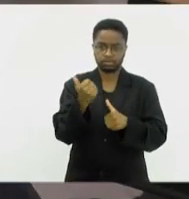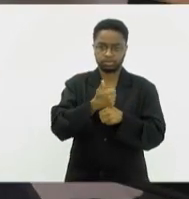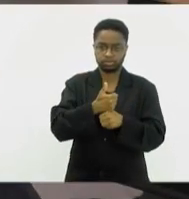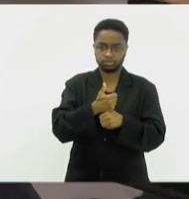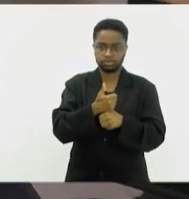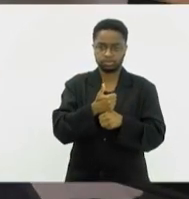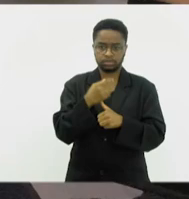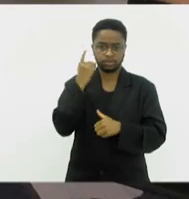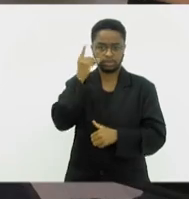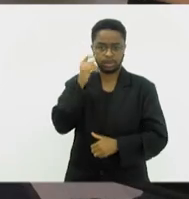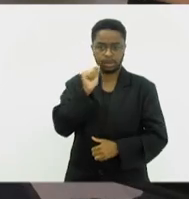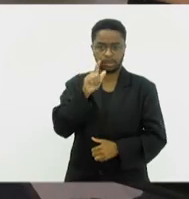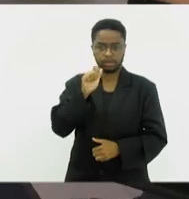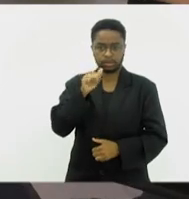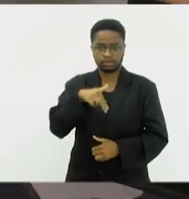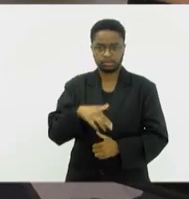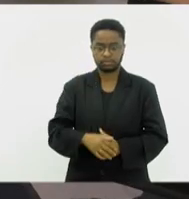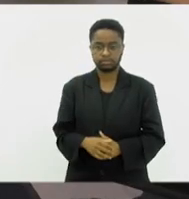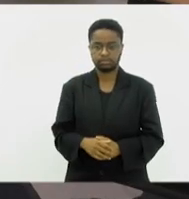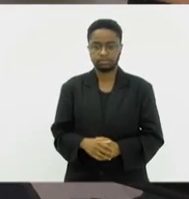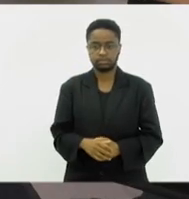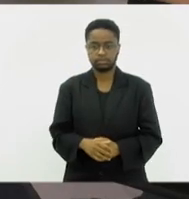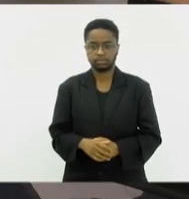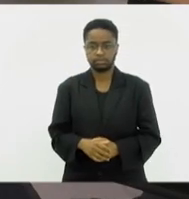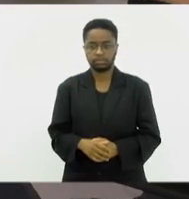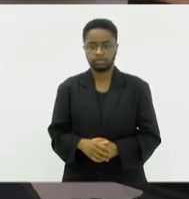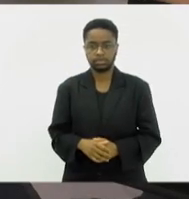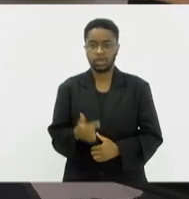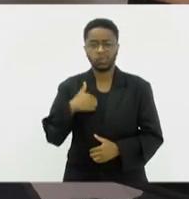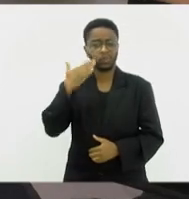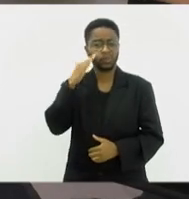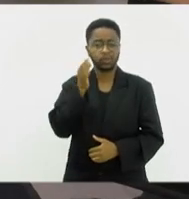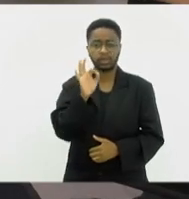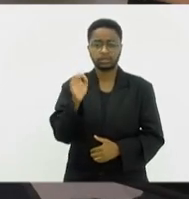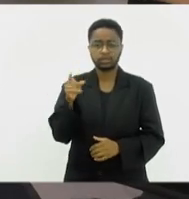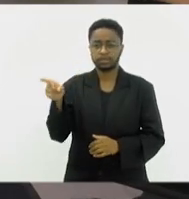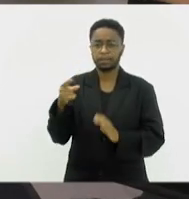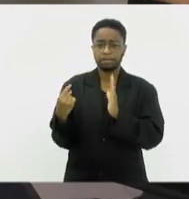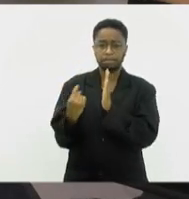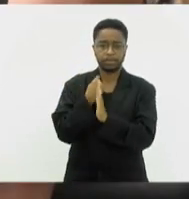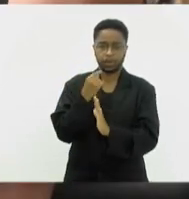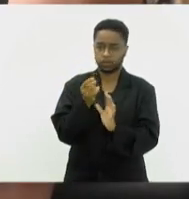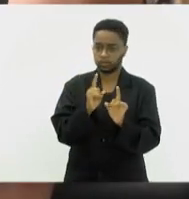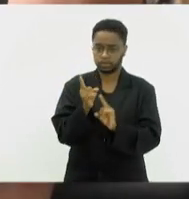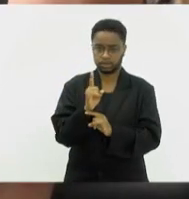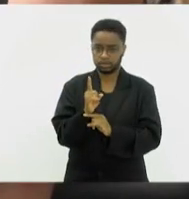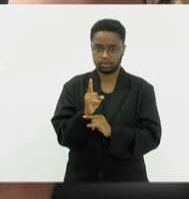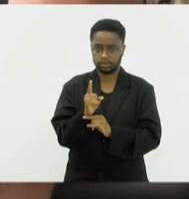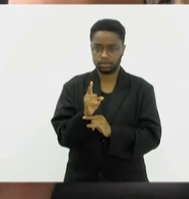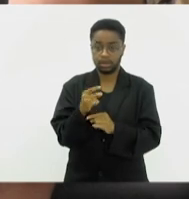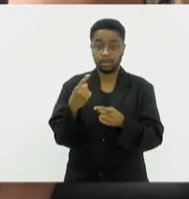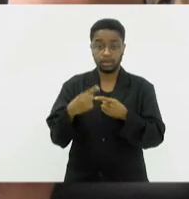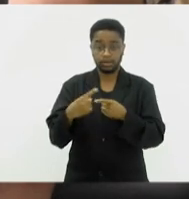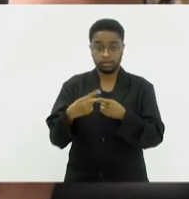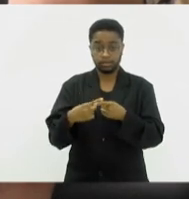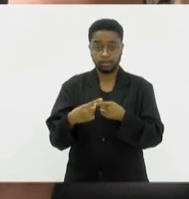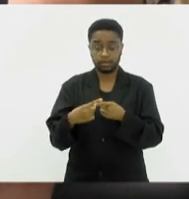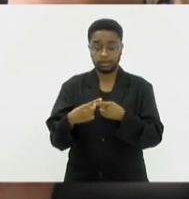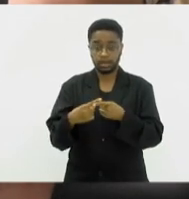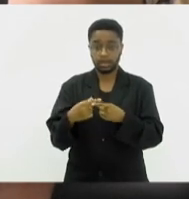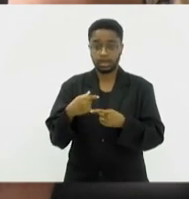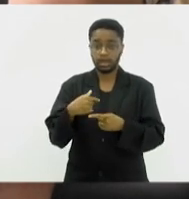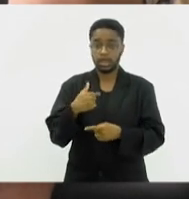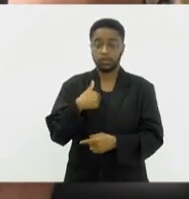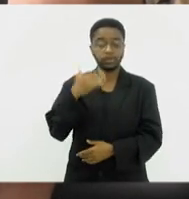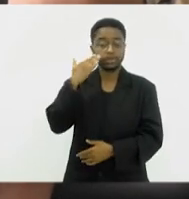agradeço. Eu não entendi a pergunta no qual Vossa Excelência fez. eu estava me baseando em